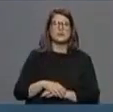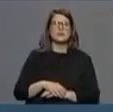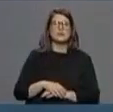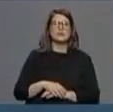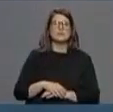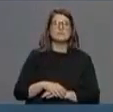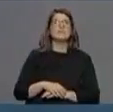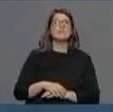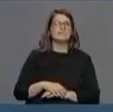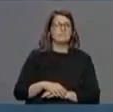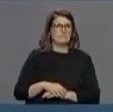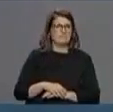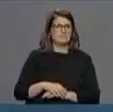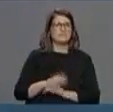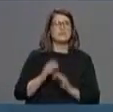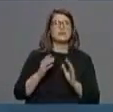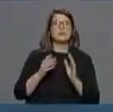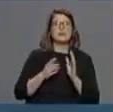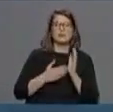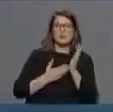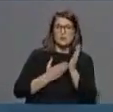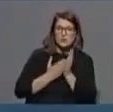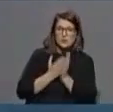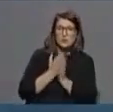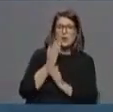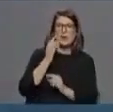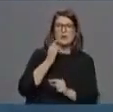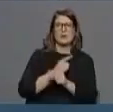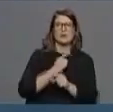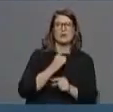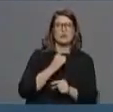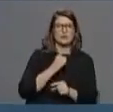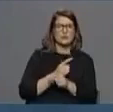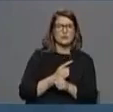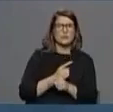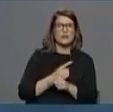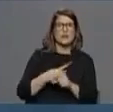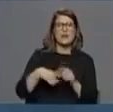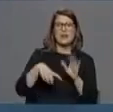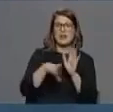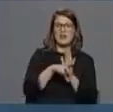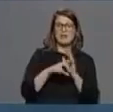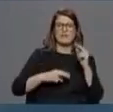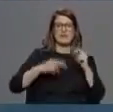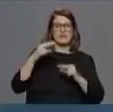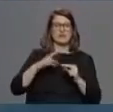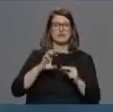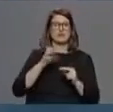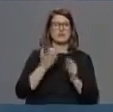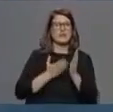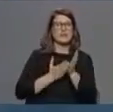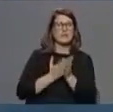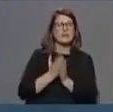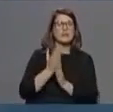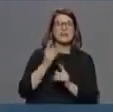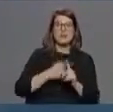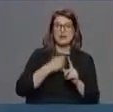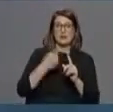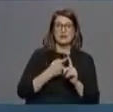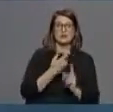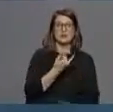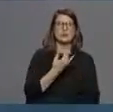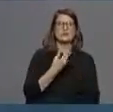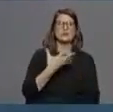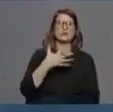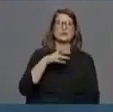Precisamos de continuar a ter quem cumpriu integralmente a Lei de Finanças Regionais. Só em 2018 foram